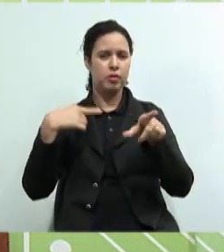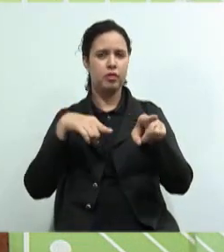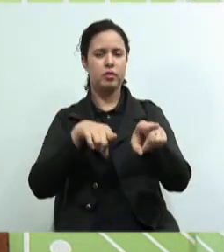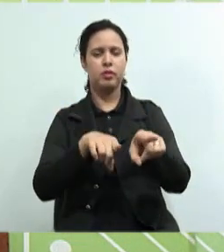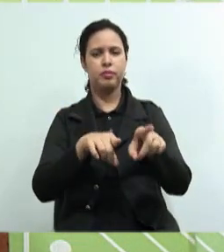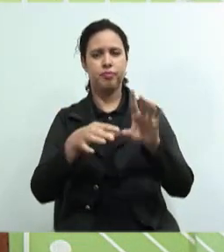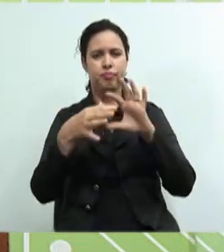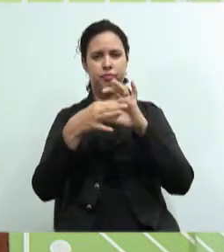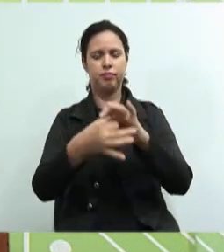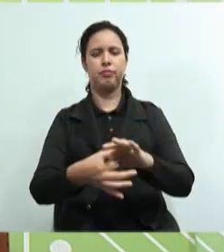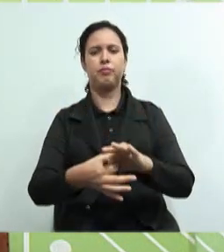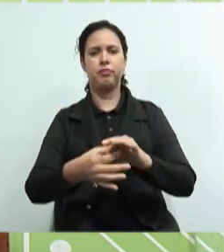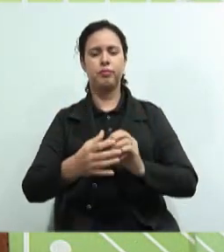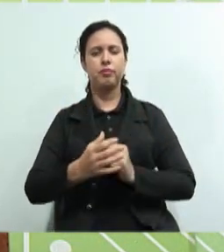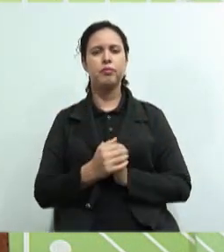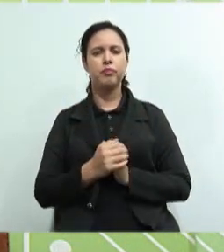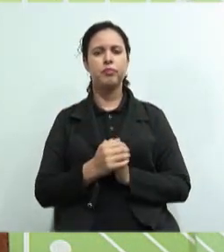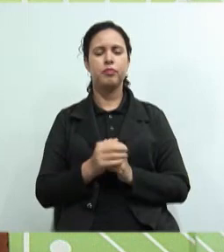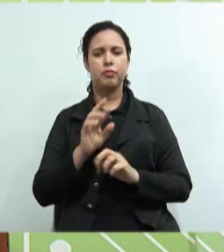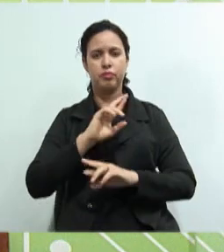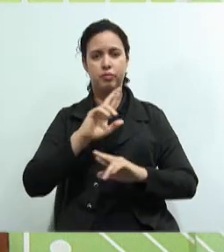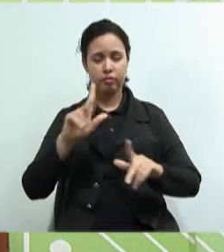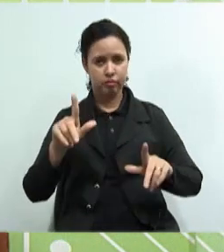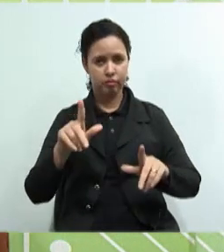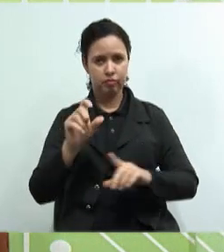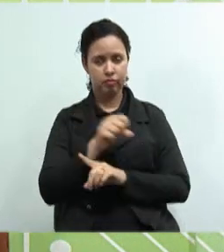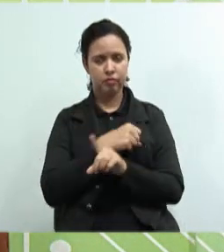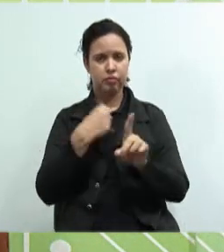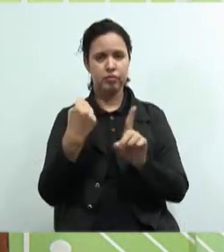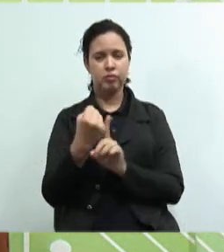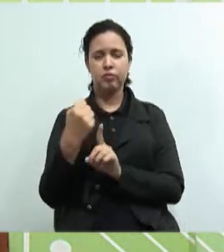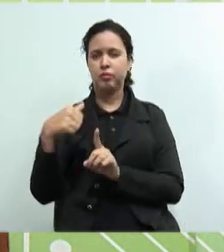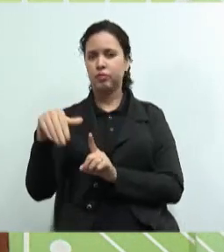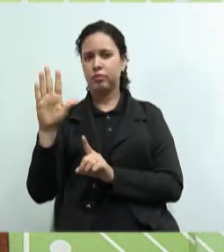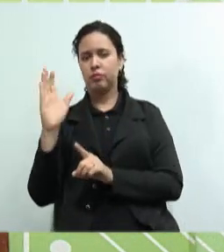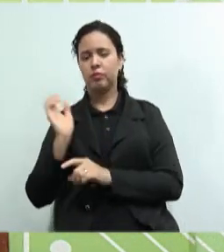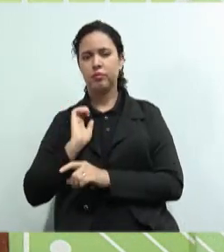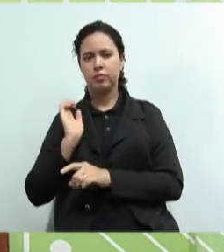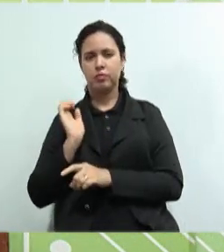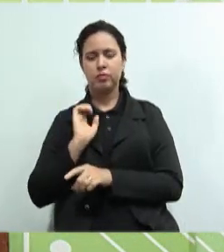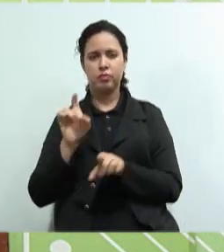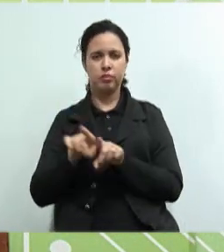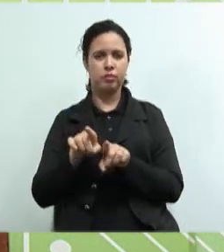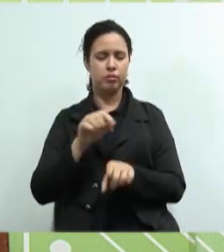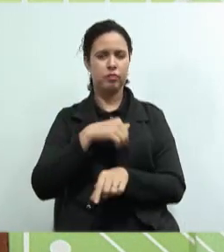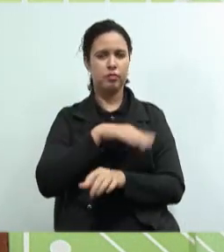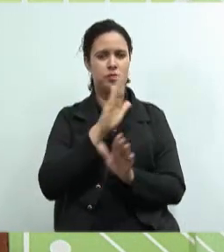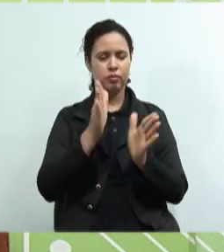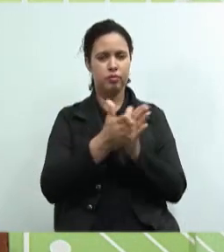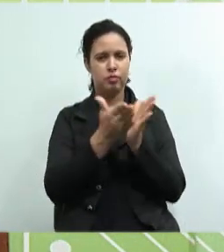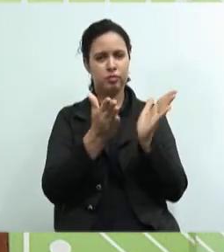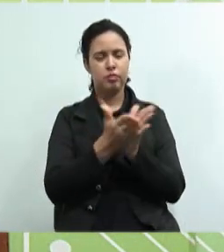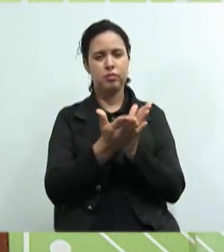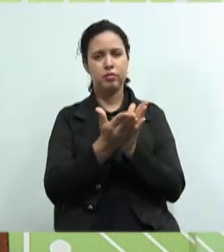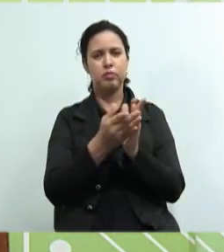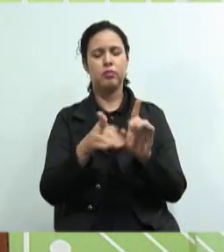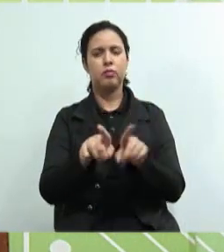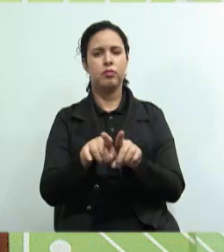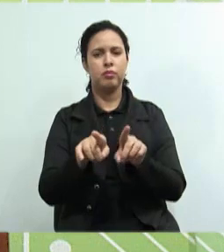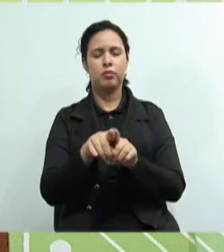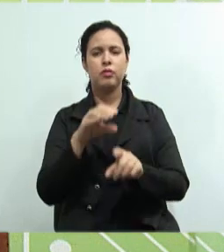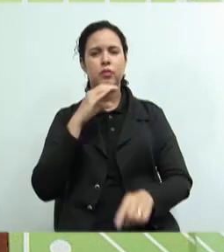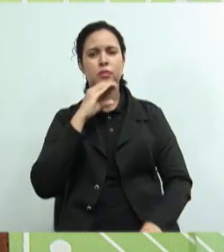a ele. A diferença social entre os mais ricos e os mais pobres e um aquecimento econômico que vem quando a gente aumenta o número